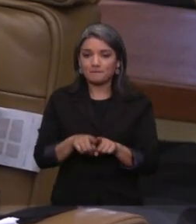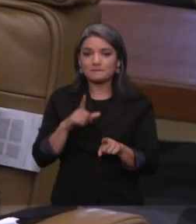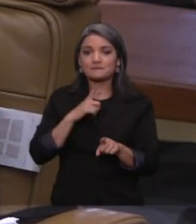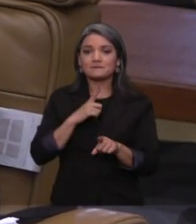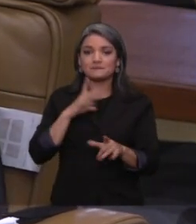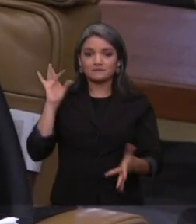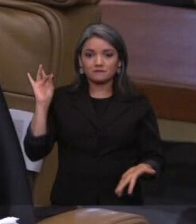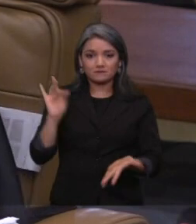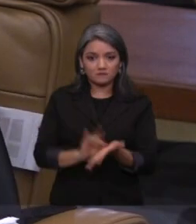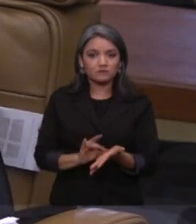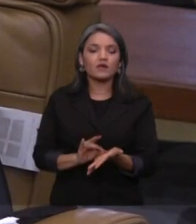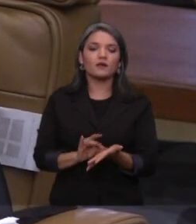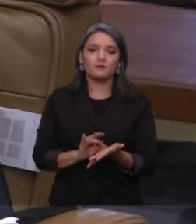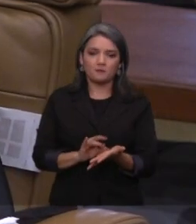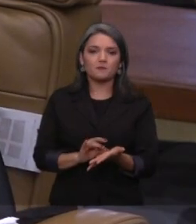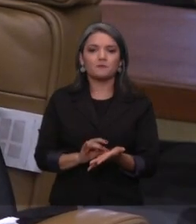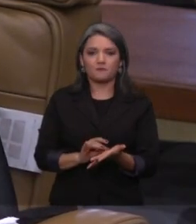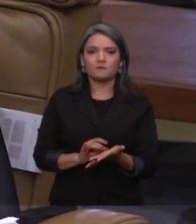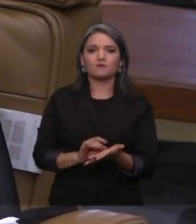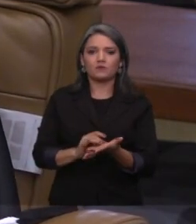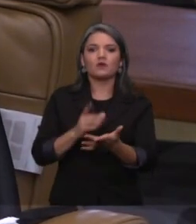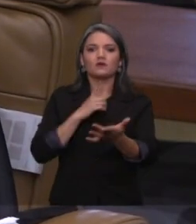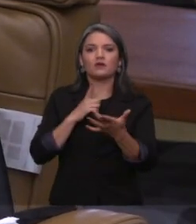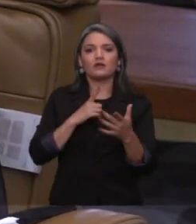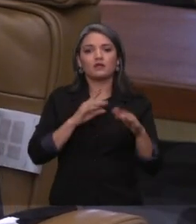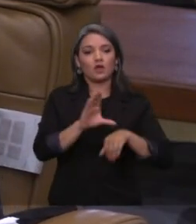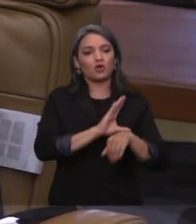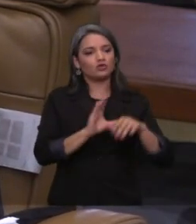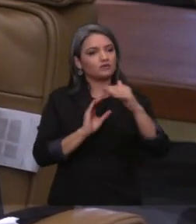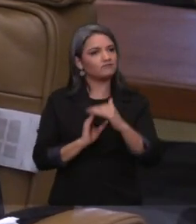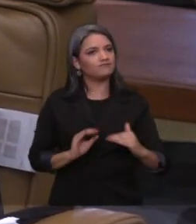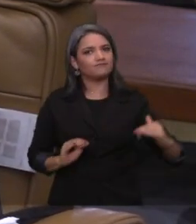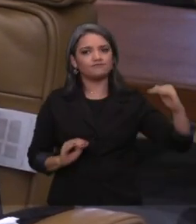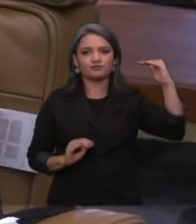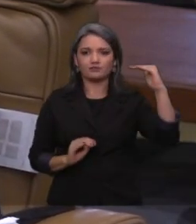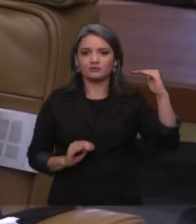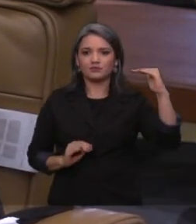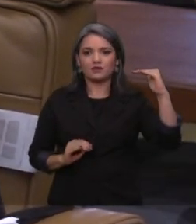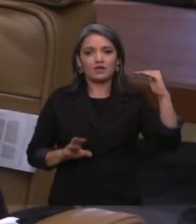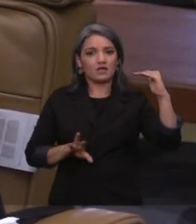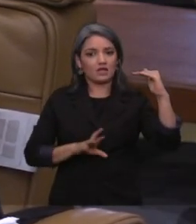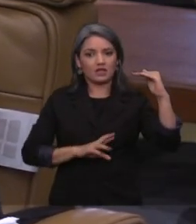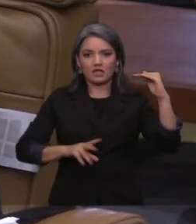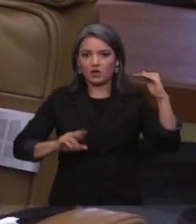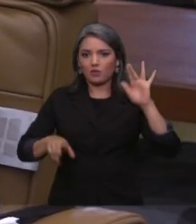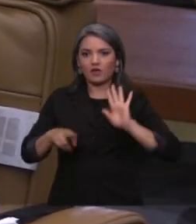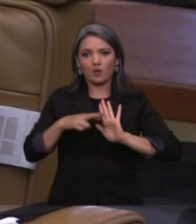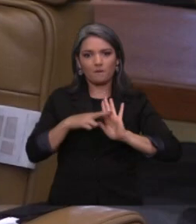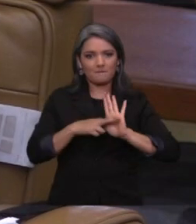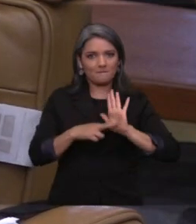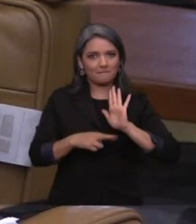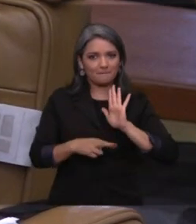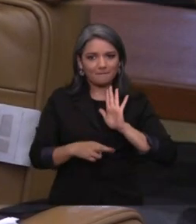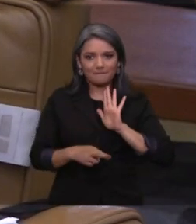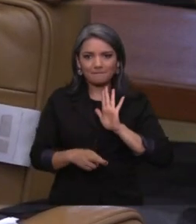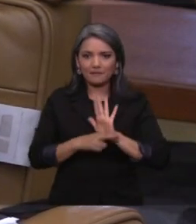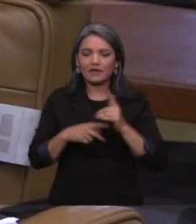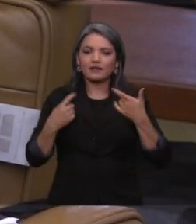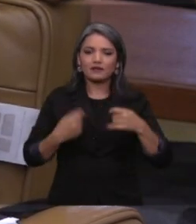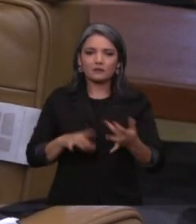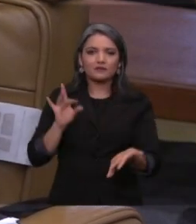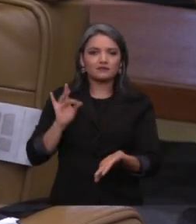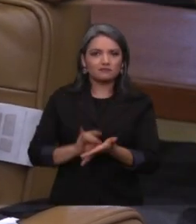na dimensão da supremacia da Constituição. Não é norma de eficácia contida, para usar uma linguagem que já fez